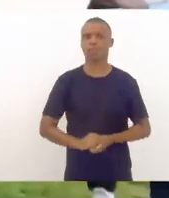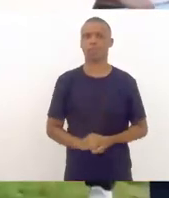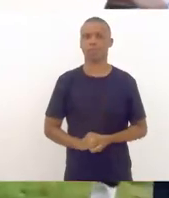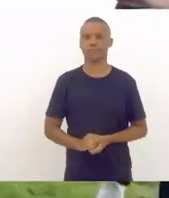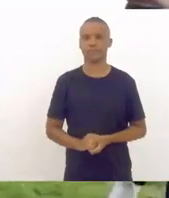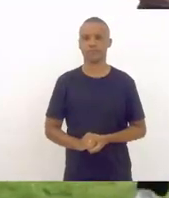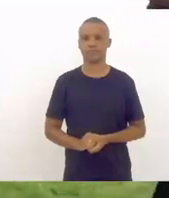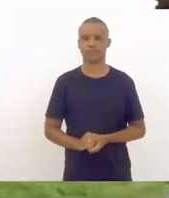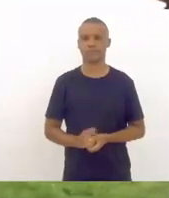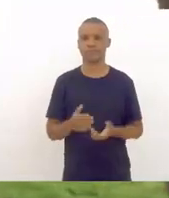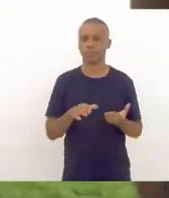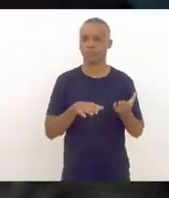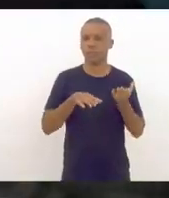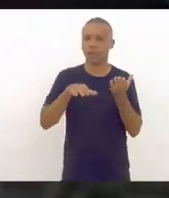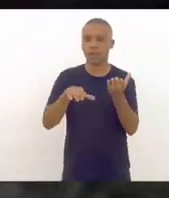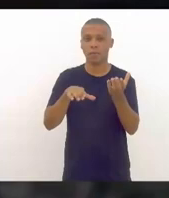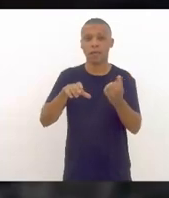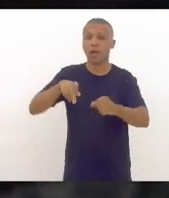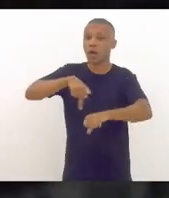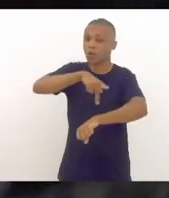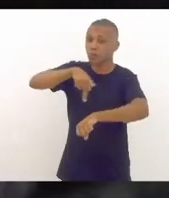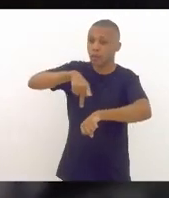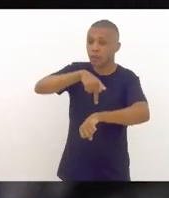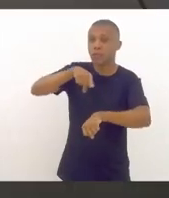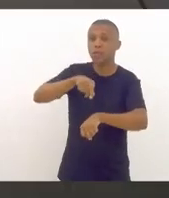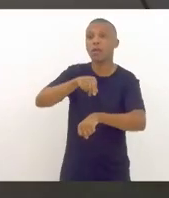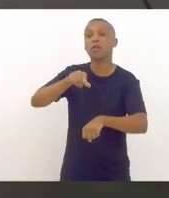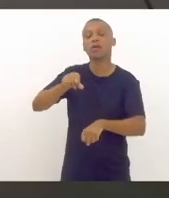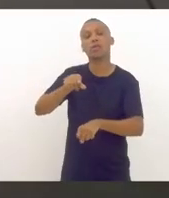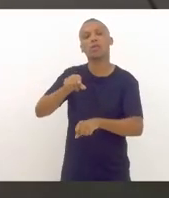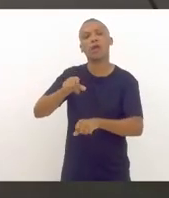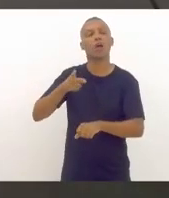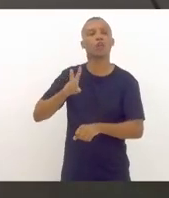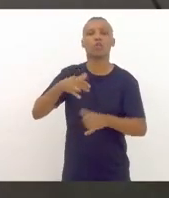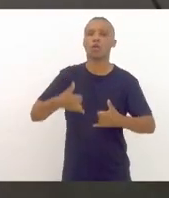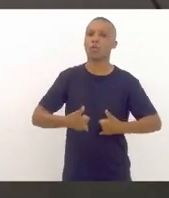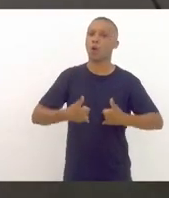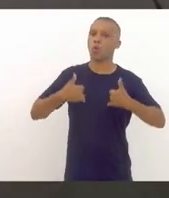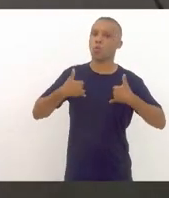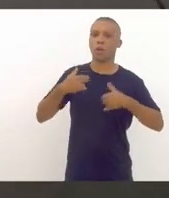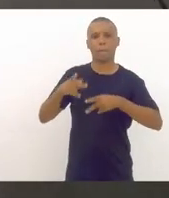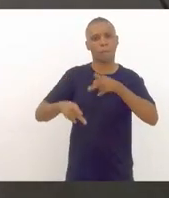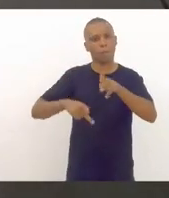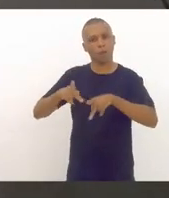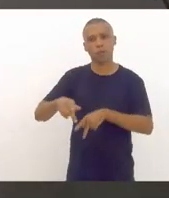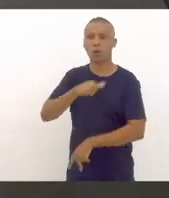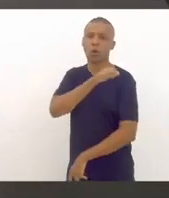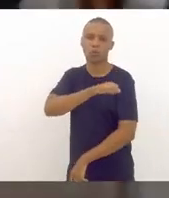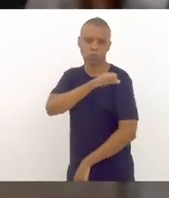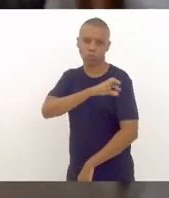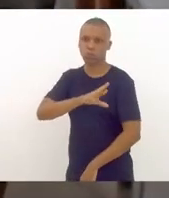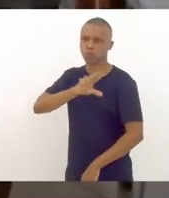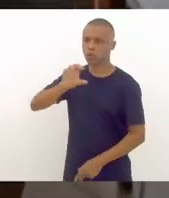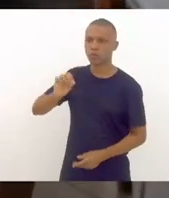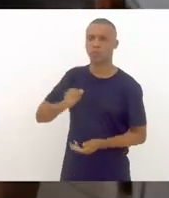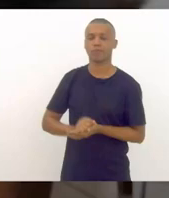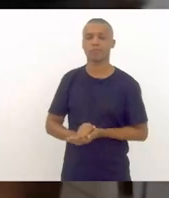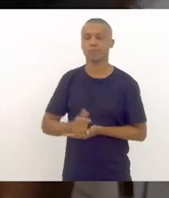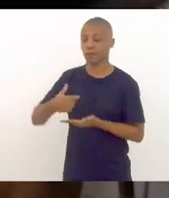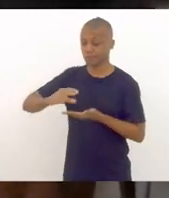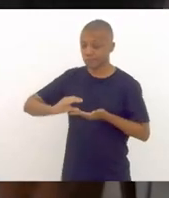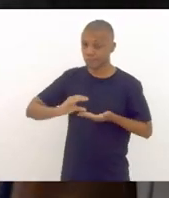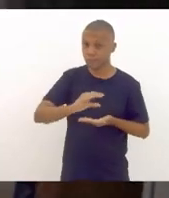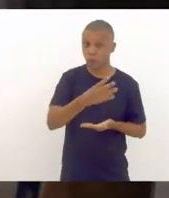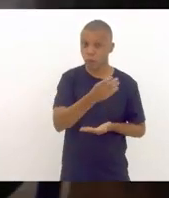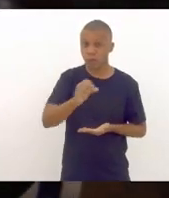Na Câmara Alta do país, ele seguiu dando orgulho à população do Rio de Janeiro. destinou quase